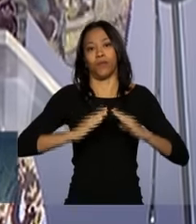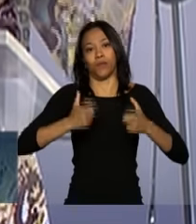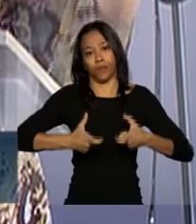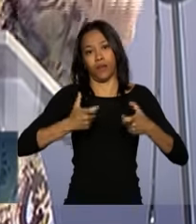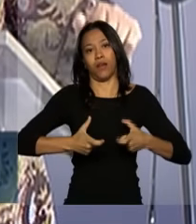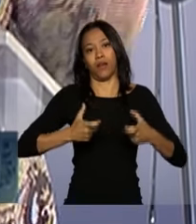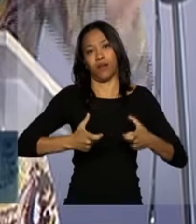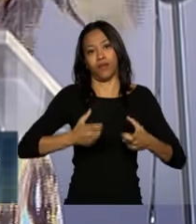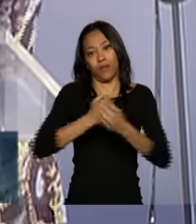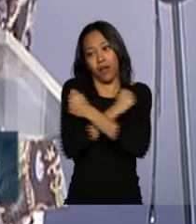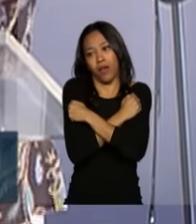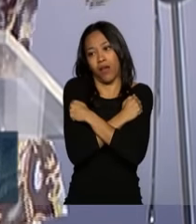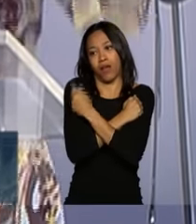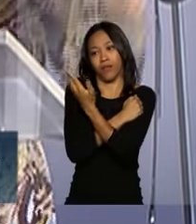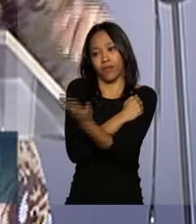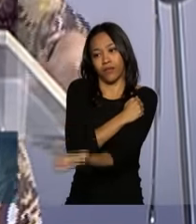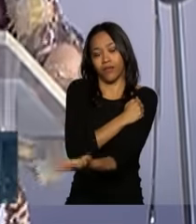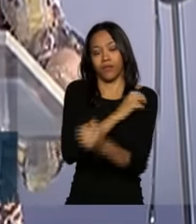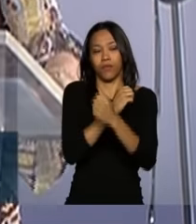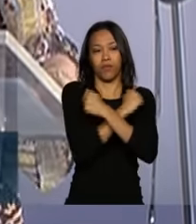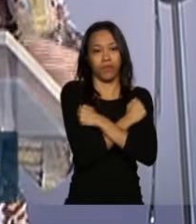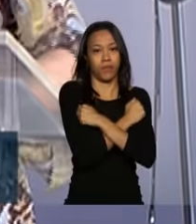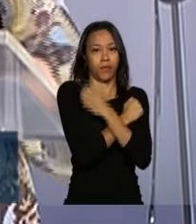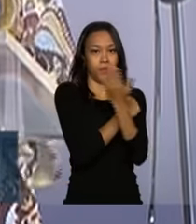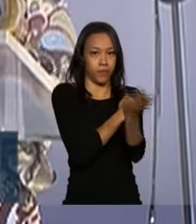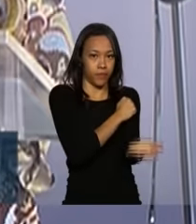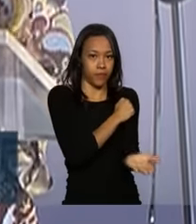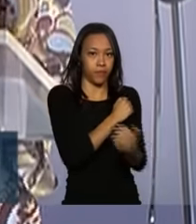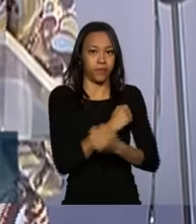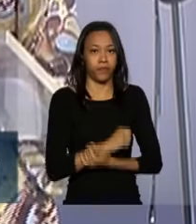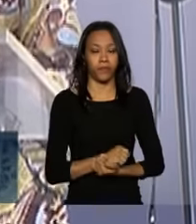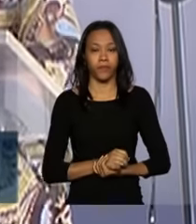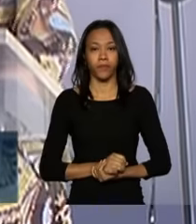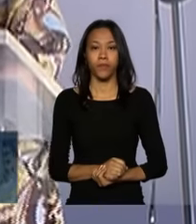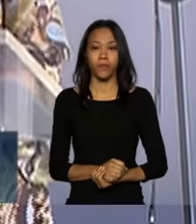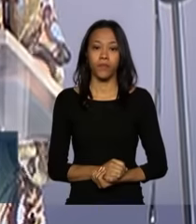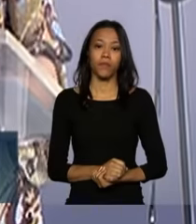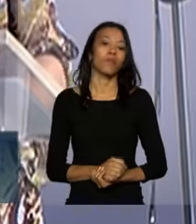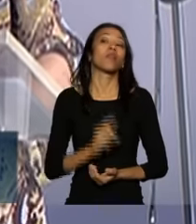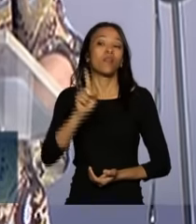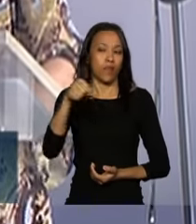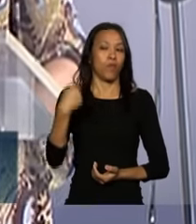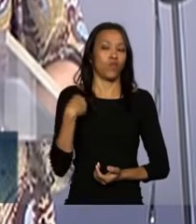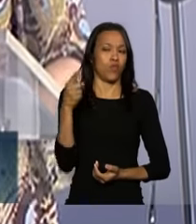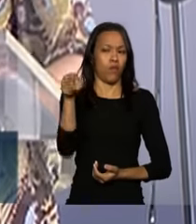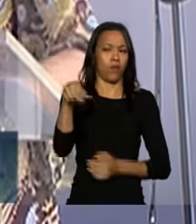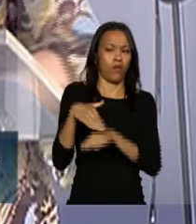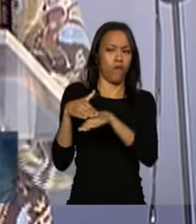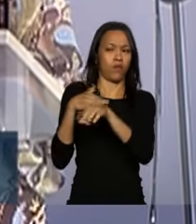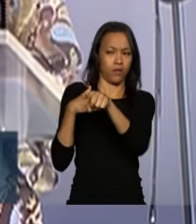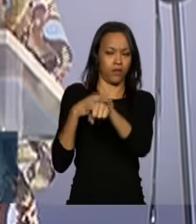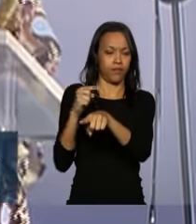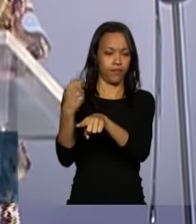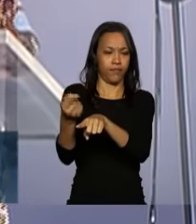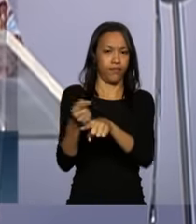Um abraço para a senhora. Um abraço para a senhora. Depois eu vou aí falar com a senhora.